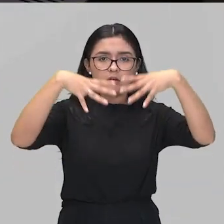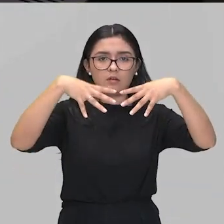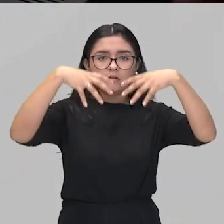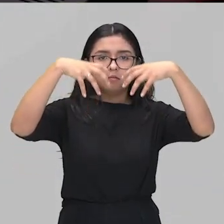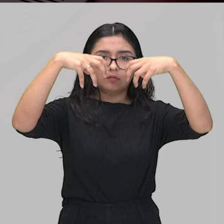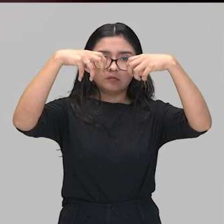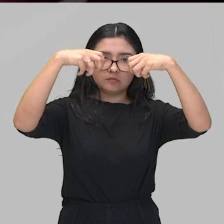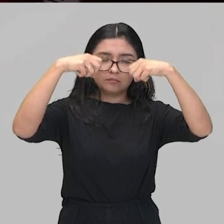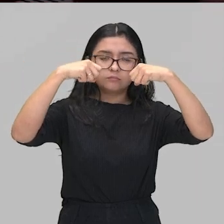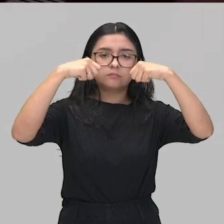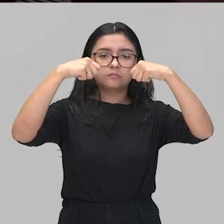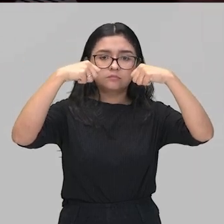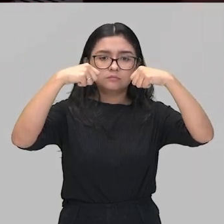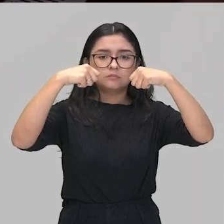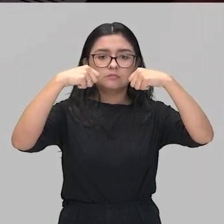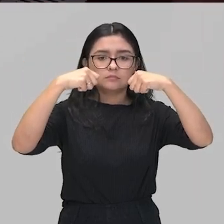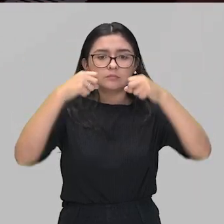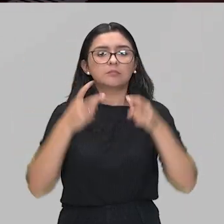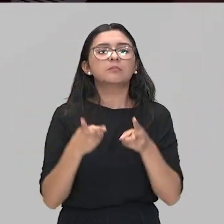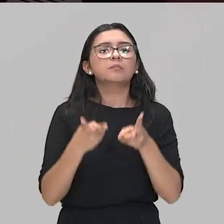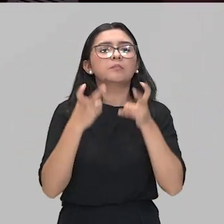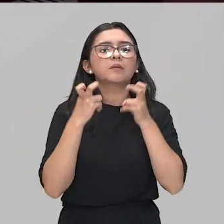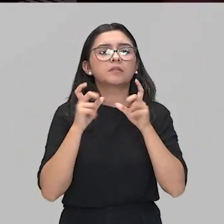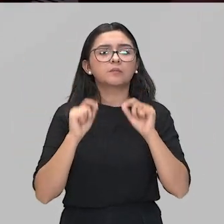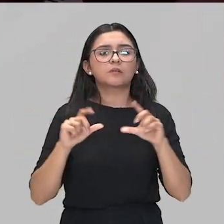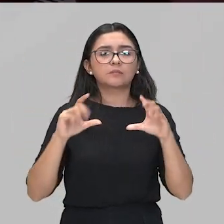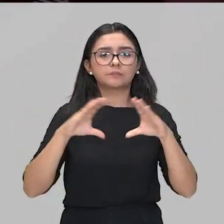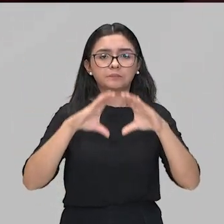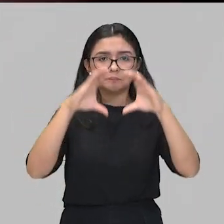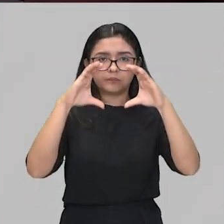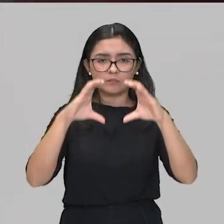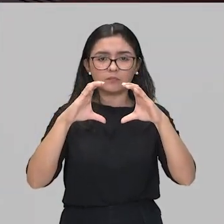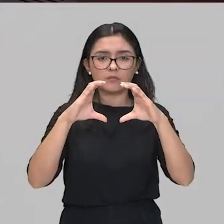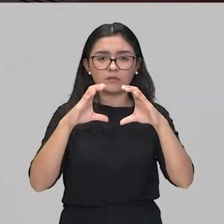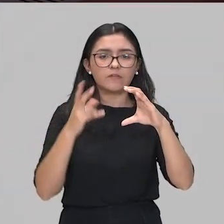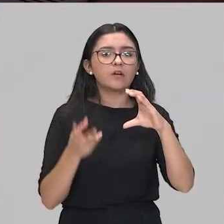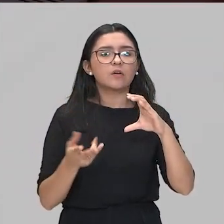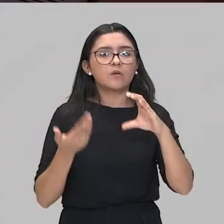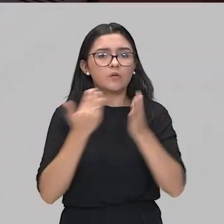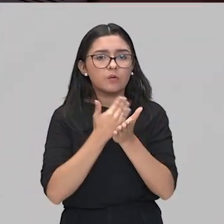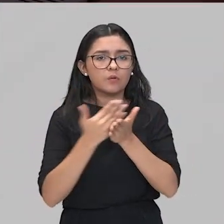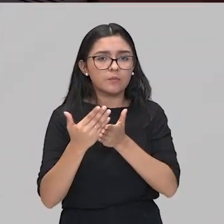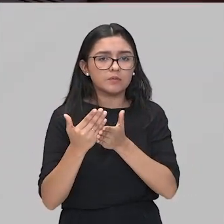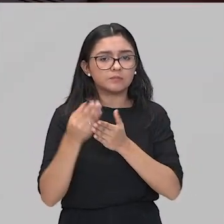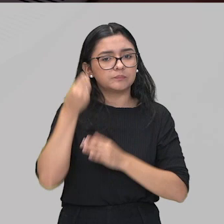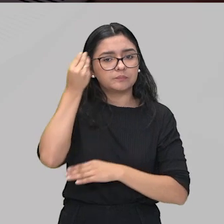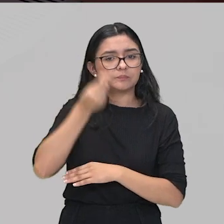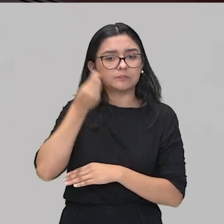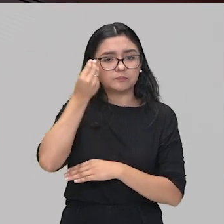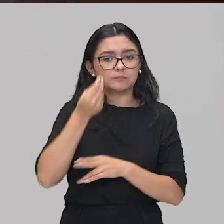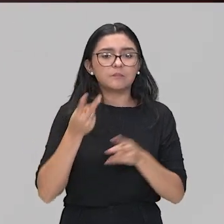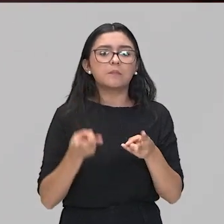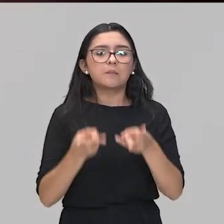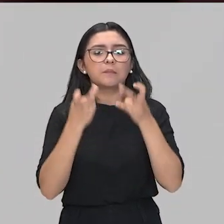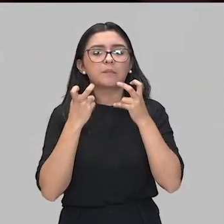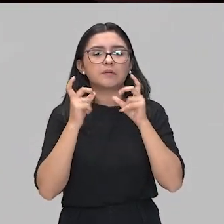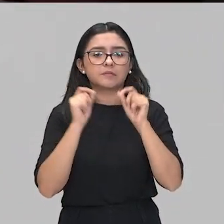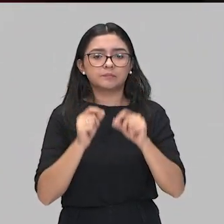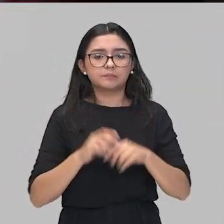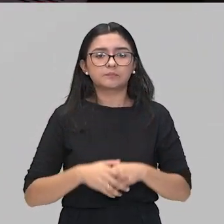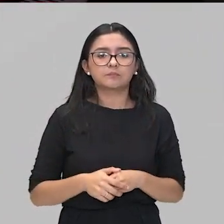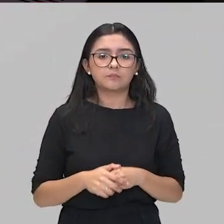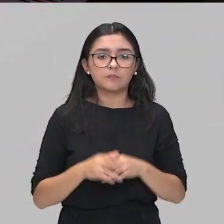pouco e nós vamos começar a analisar o experimento. Aqui nós vemos o feixe do